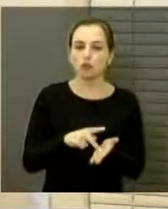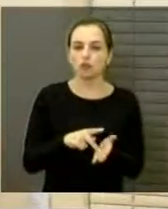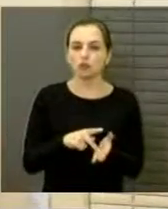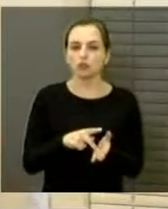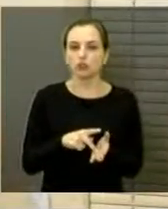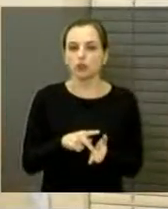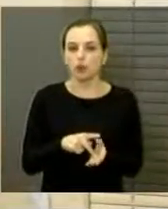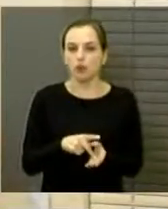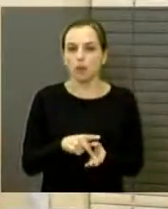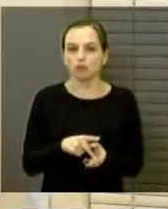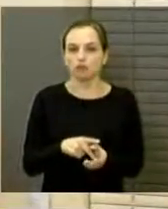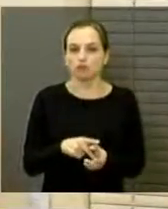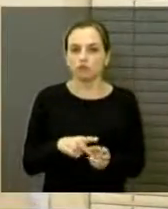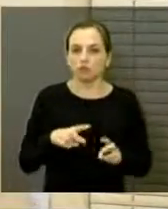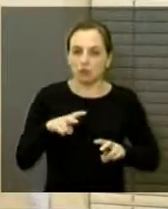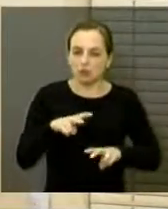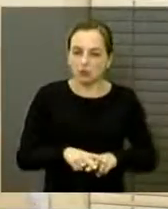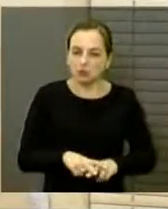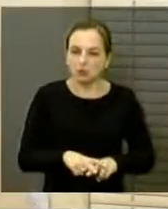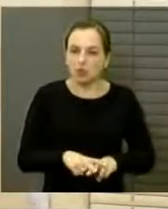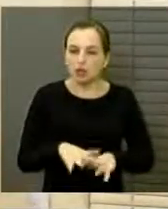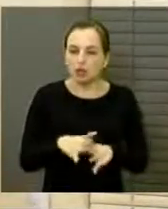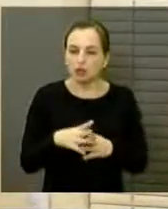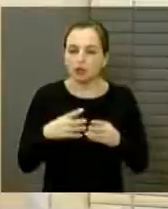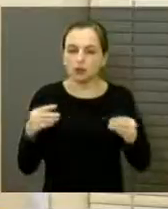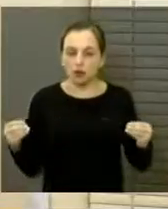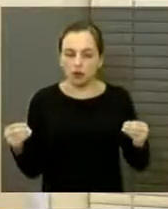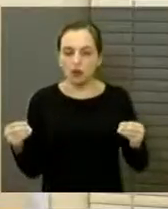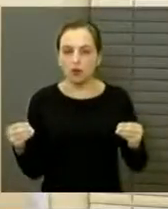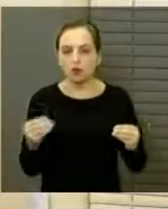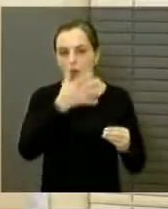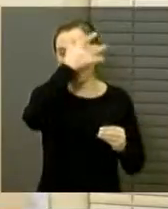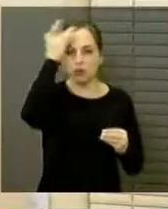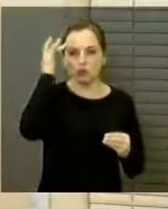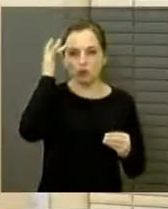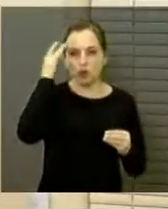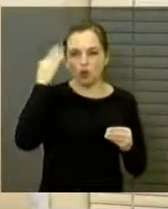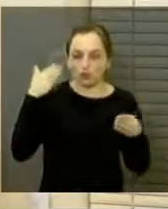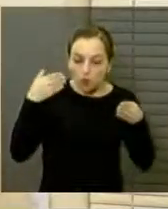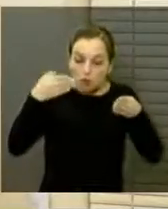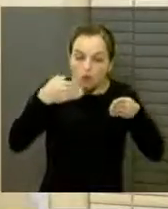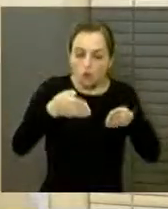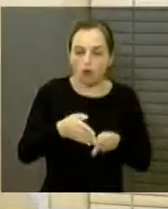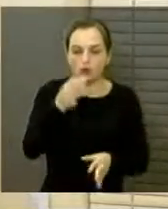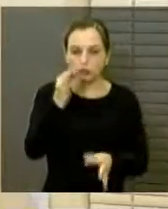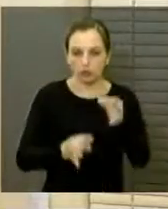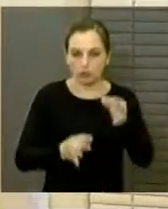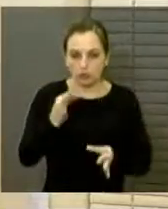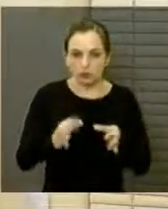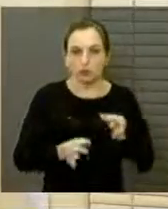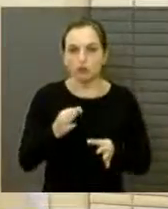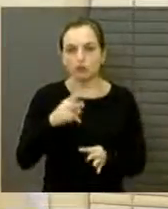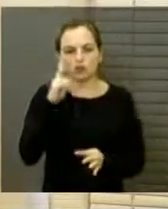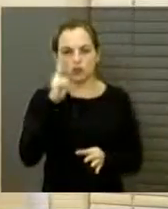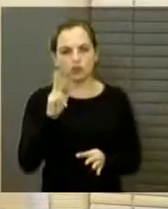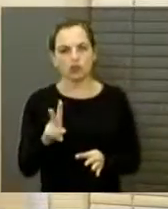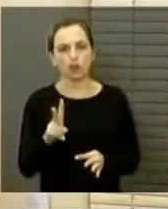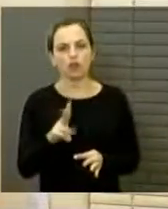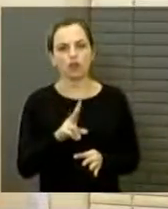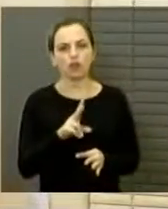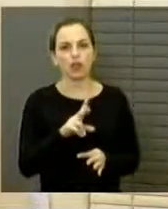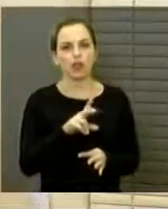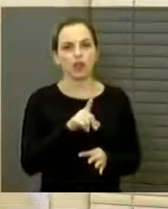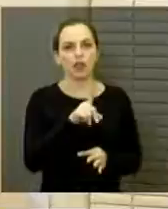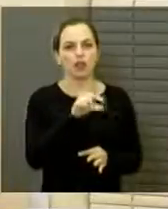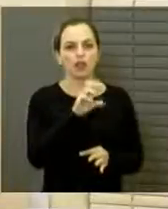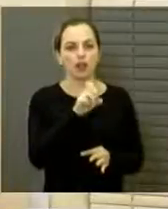armação para poder absolver muita gente que está na reta da justiça. A gente vê ele falando na gravação, e não é a delação premiada que está